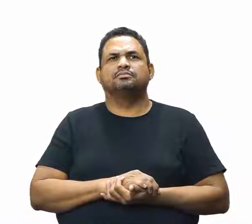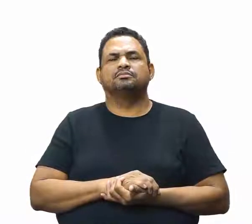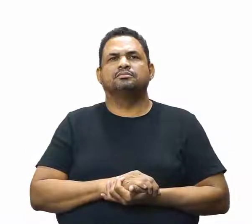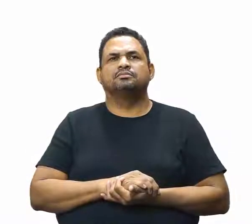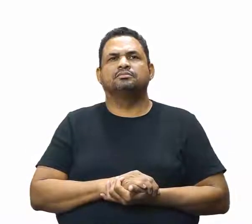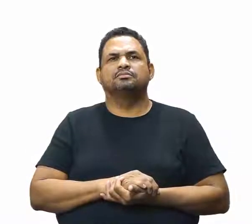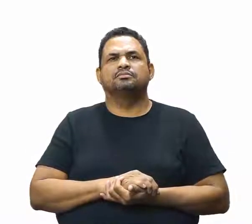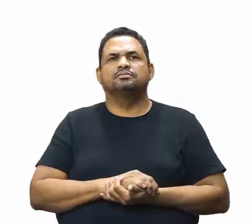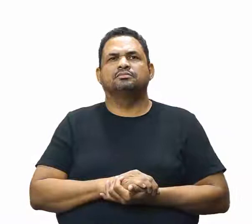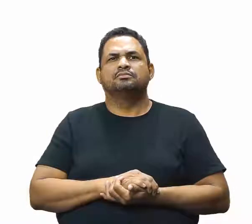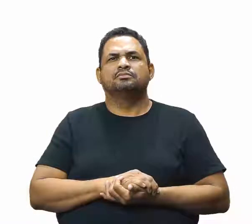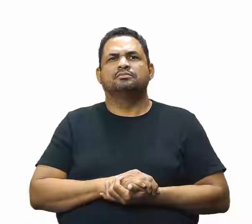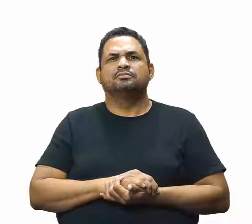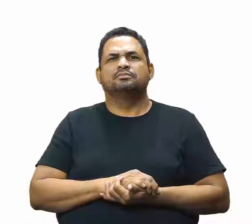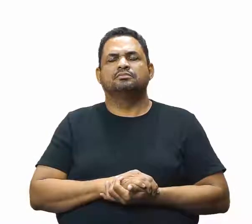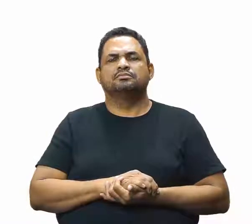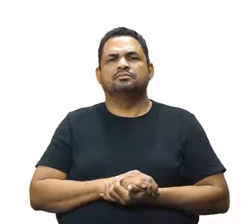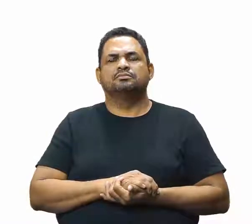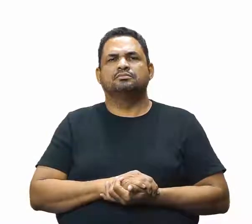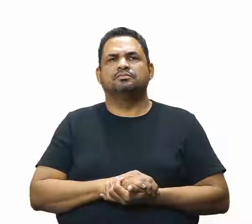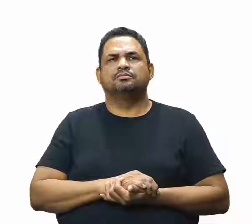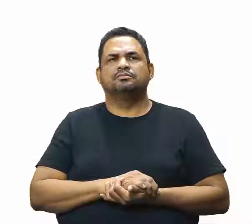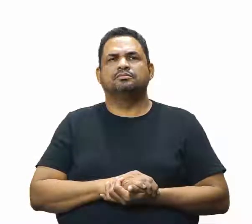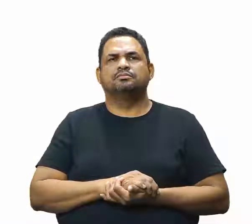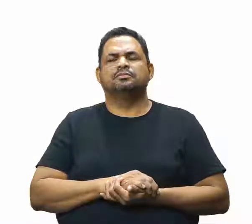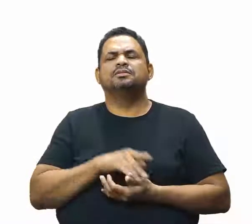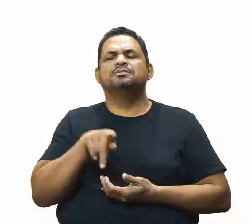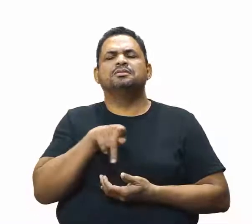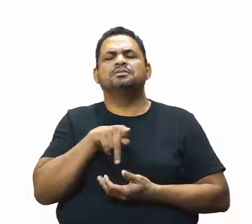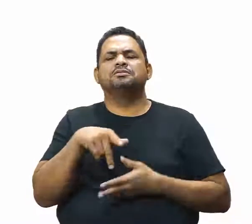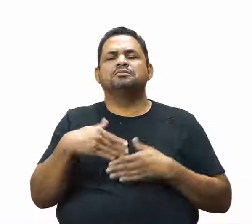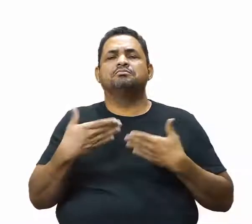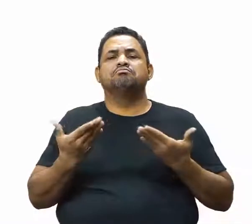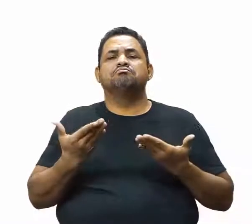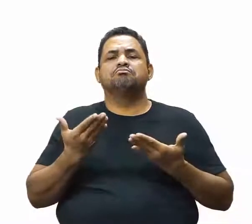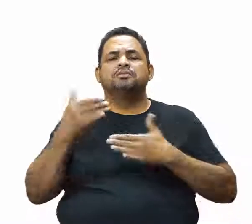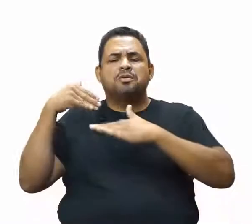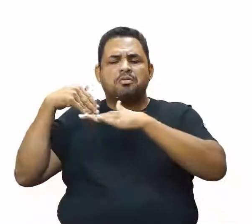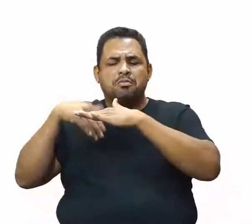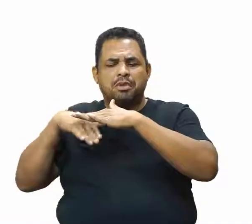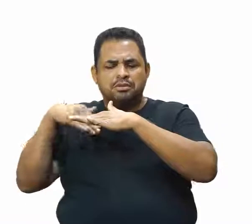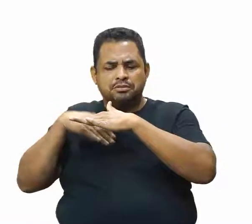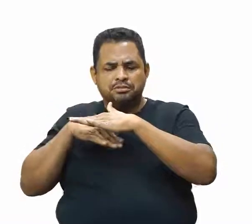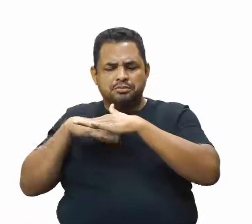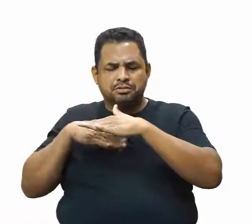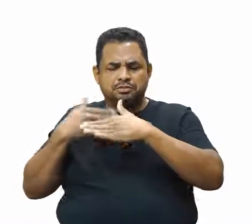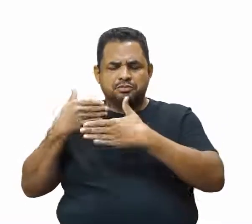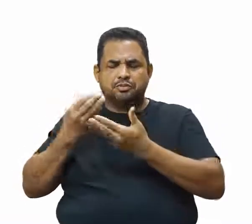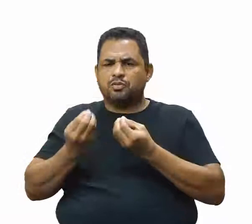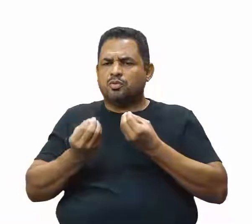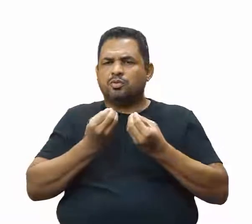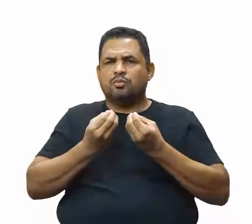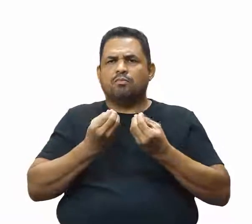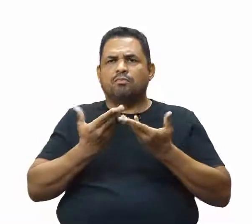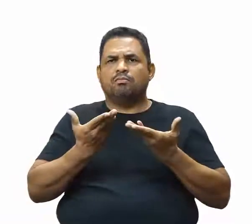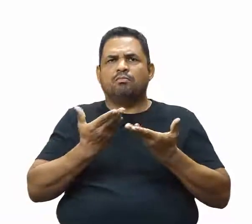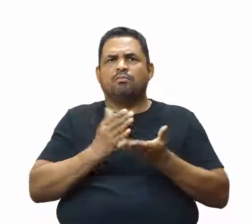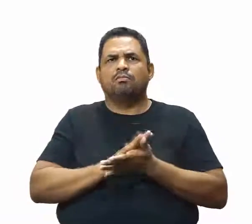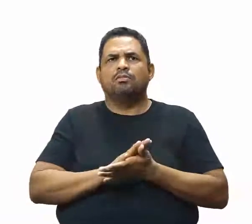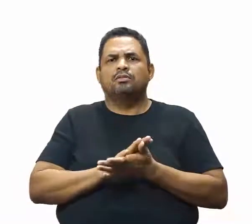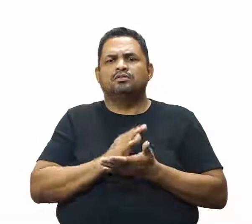Ai, Senhor, estou aqui ligando aqui. E, professor, e o armazenamento? Como a gente está falando